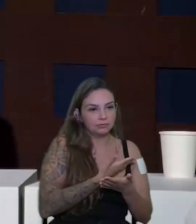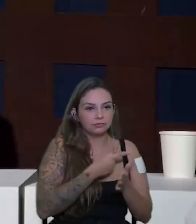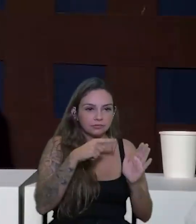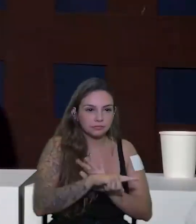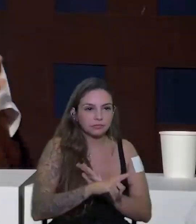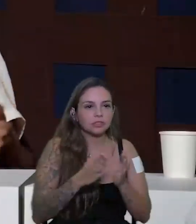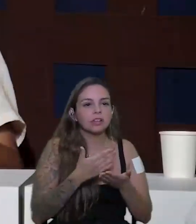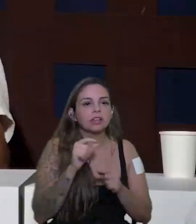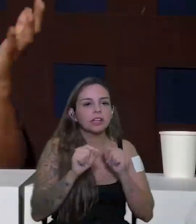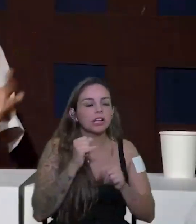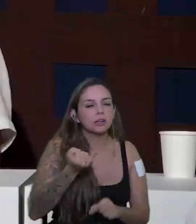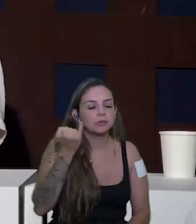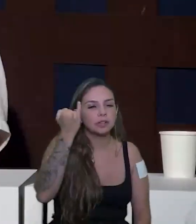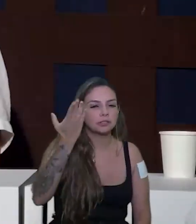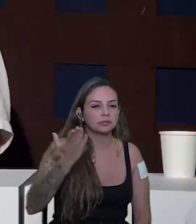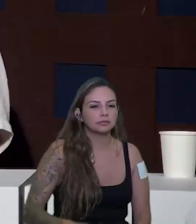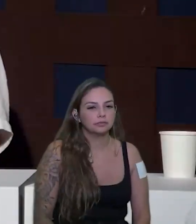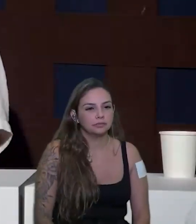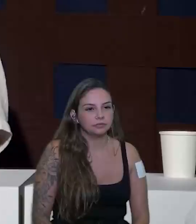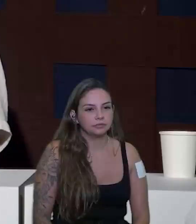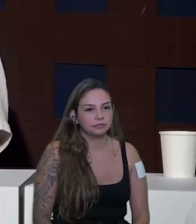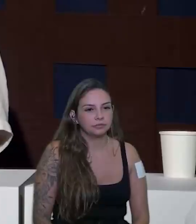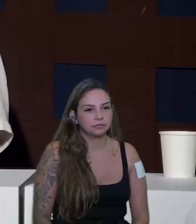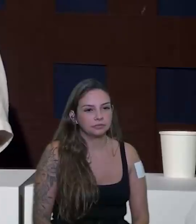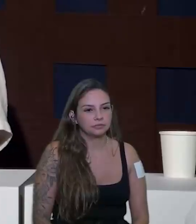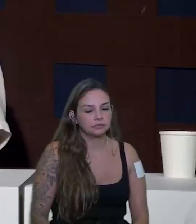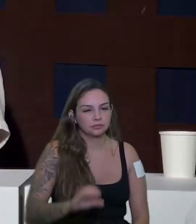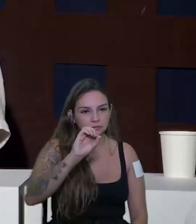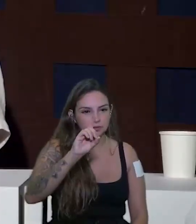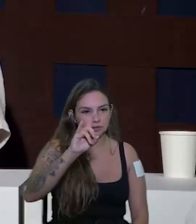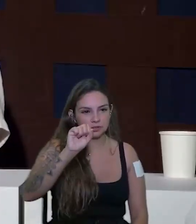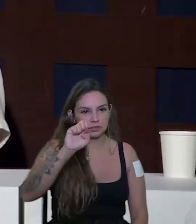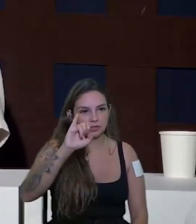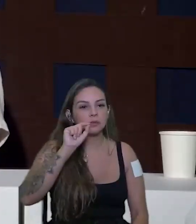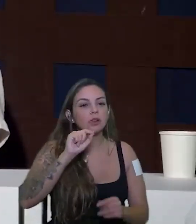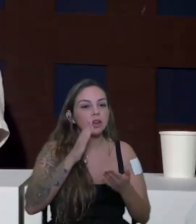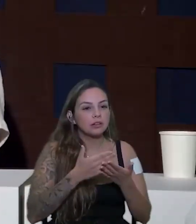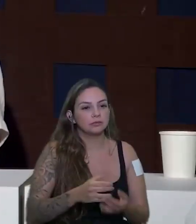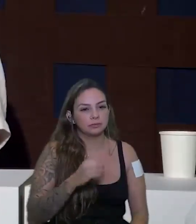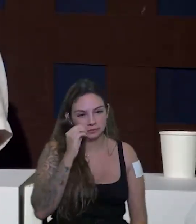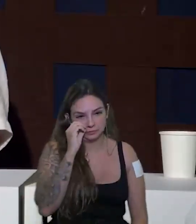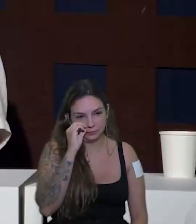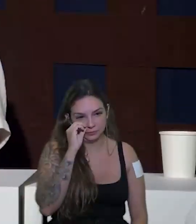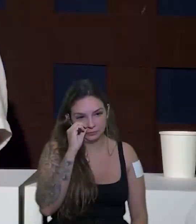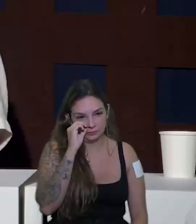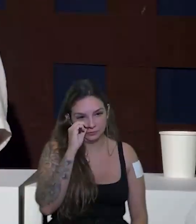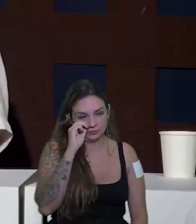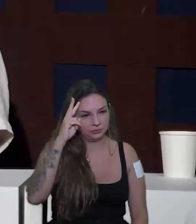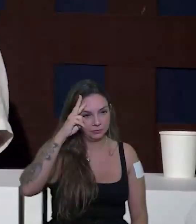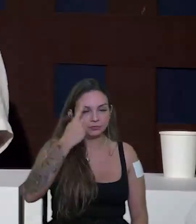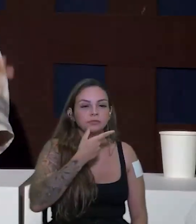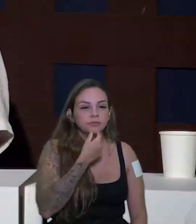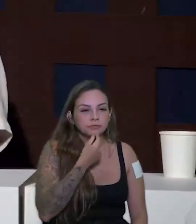amigos perguntam, mas que livro é esse tão importante, não sei o quê? Ele diz, é a Odisseia. Mas o que é esse livro? E aí ele explica, não, é a história